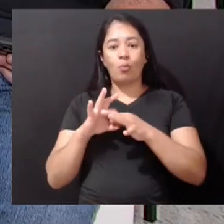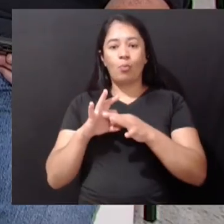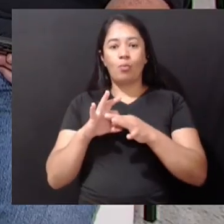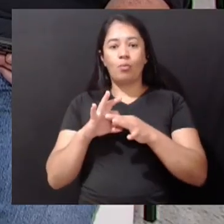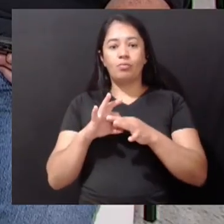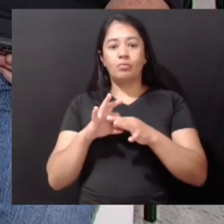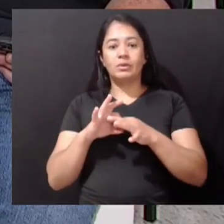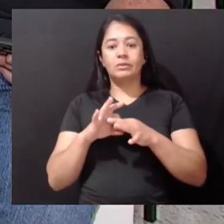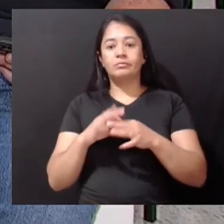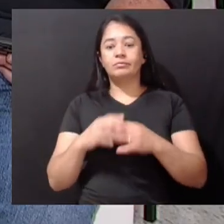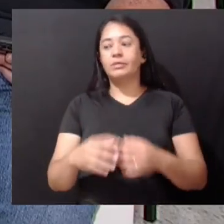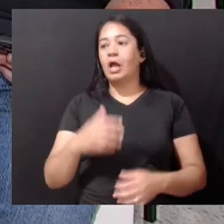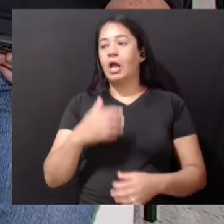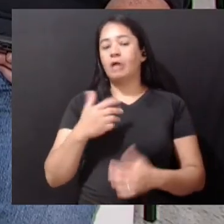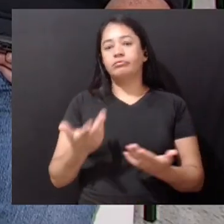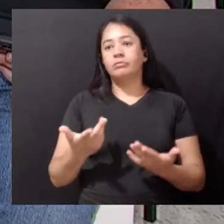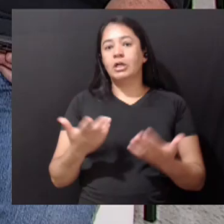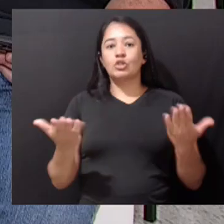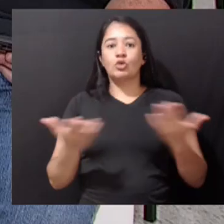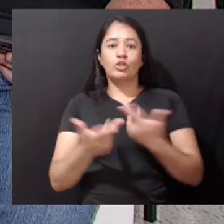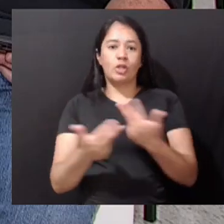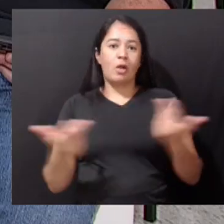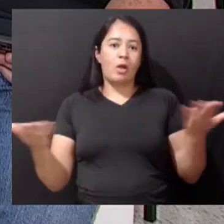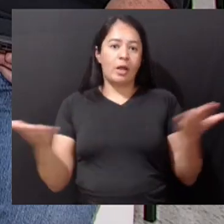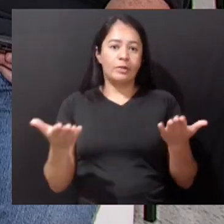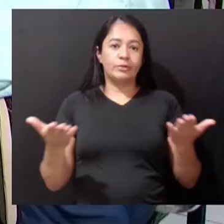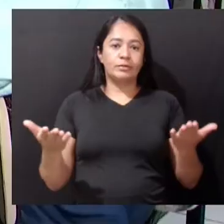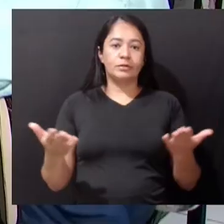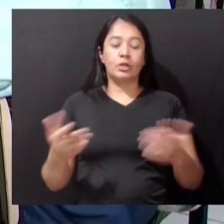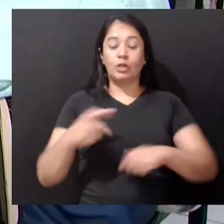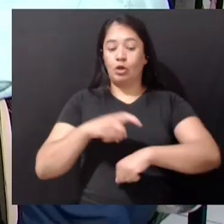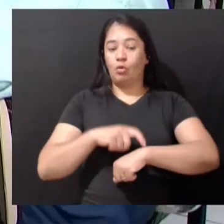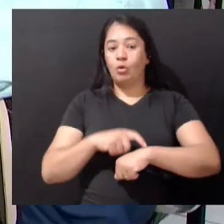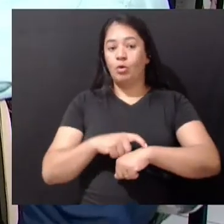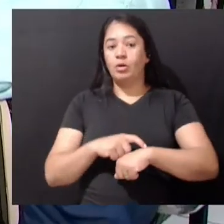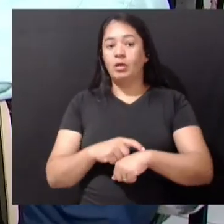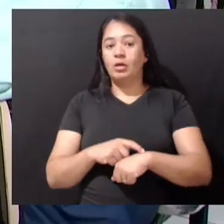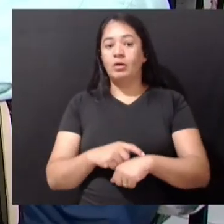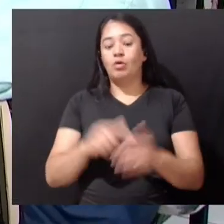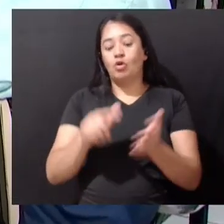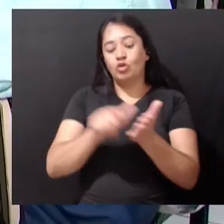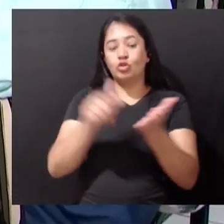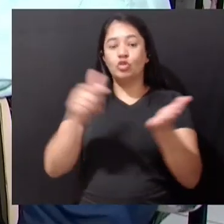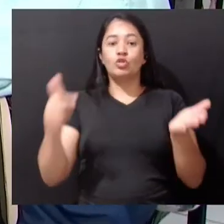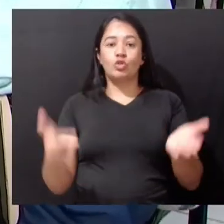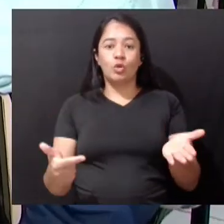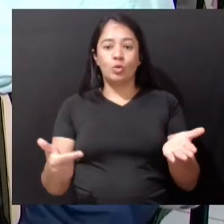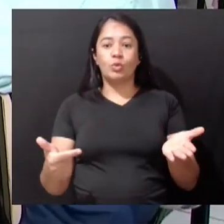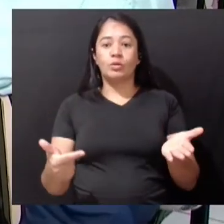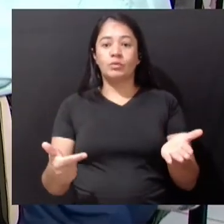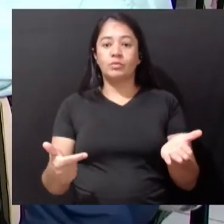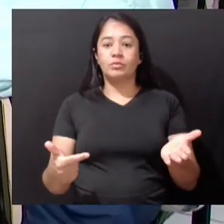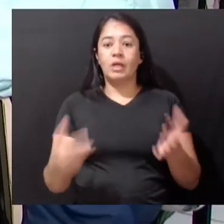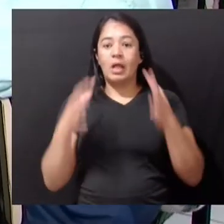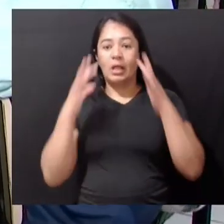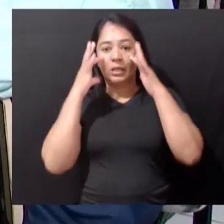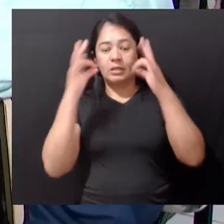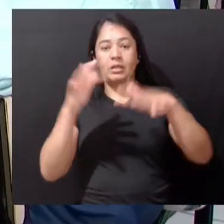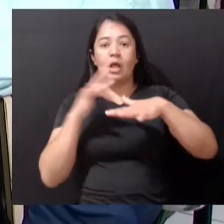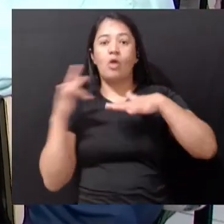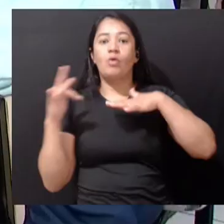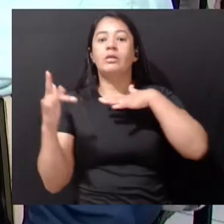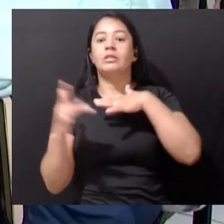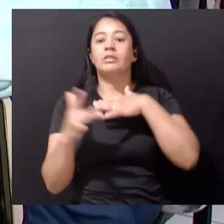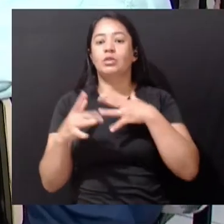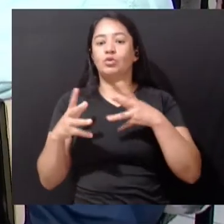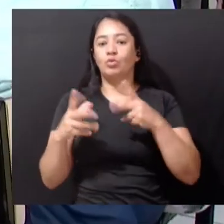às atualidades, né? Então, nesse momento, jornal, estar atento às redes sociais, todos esses assuntos